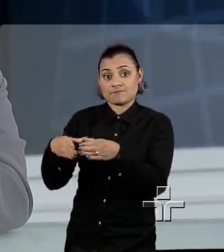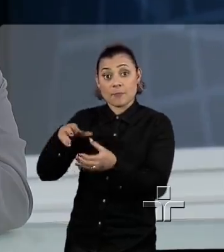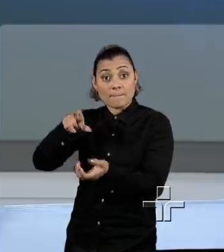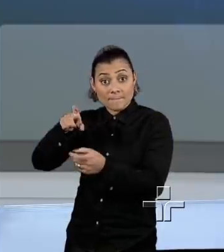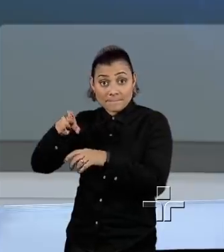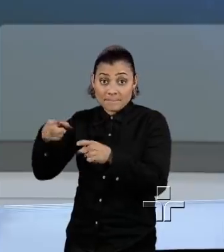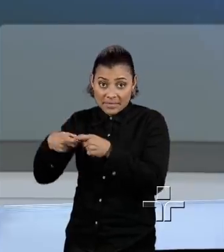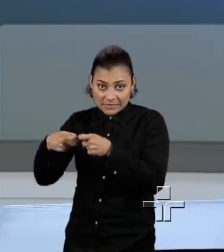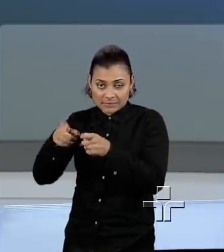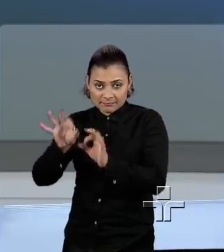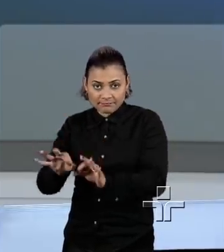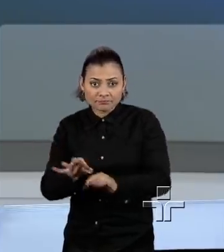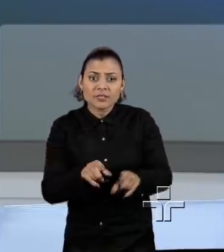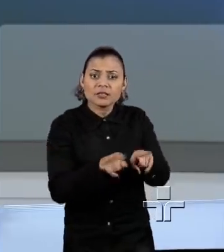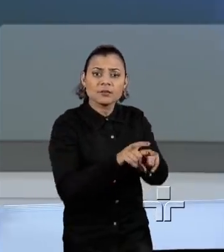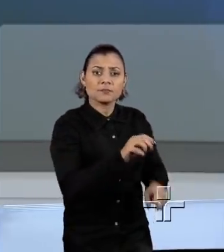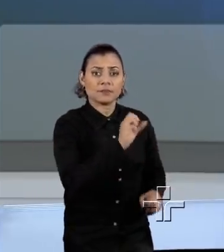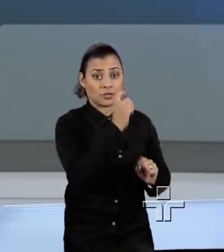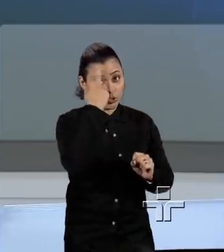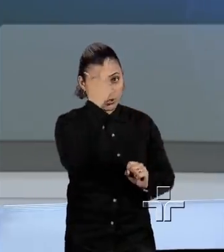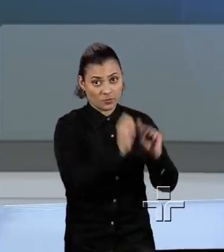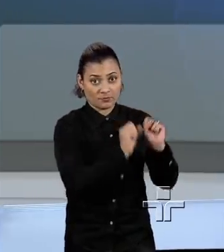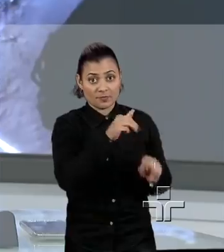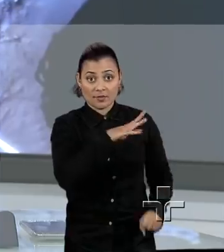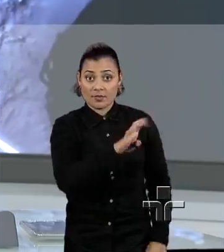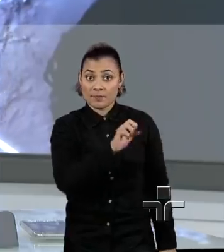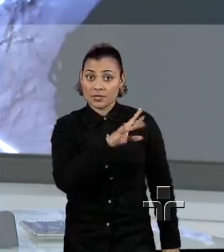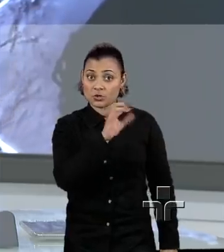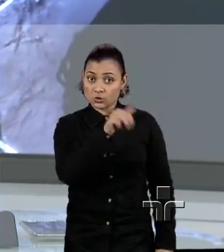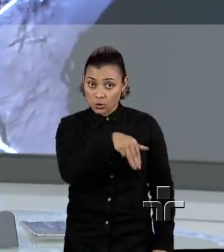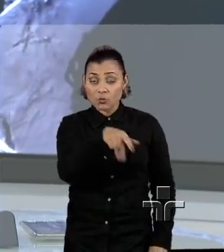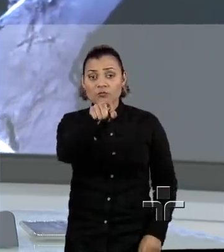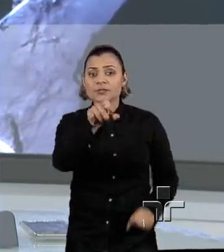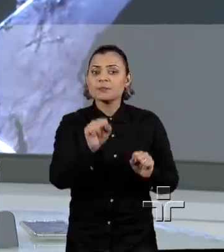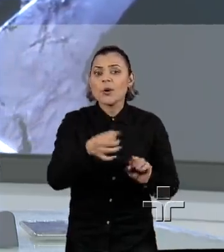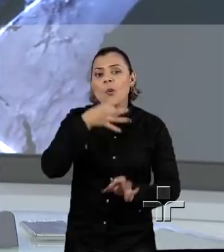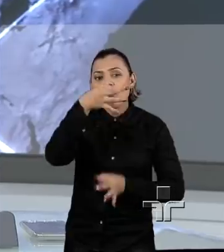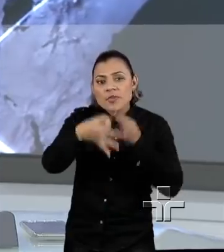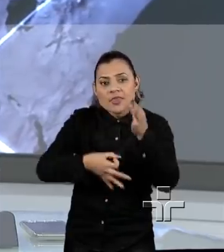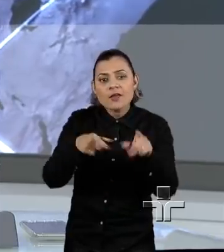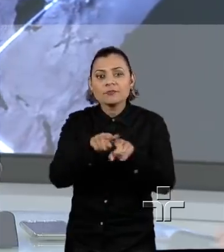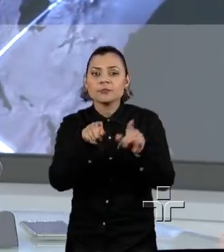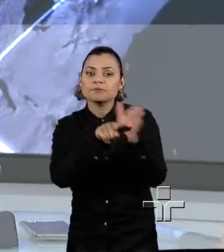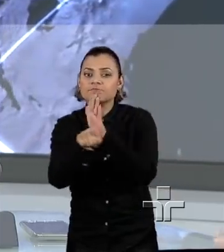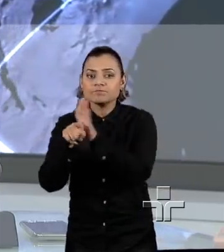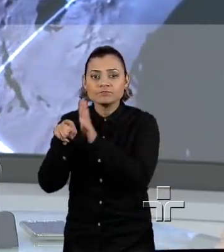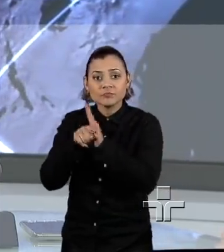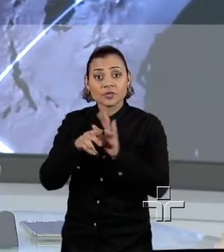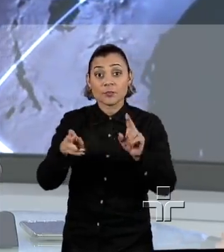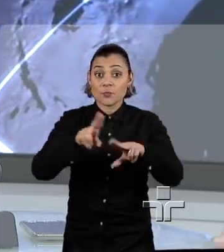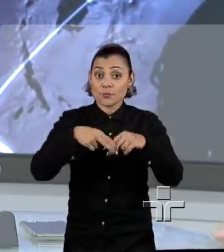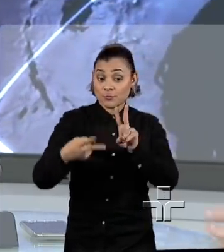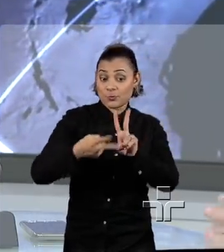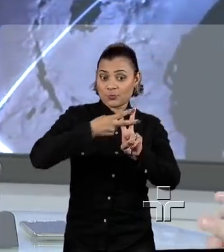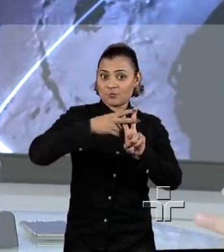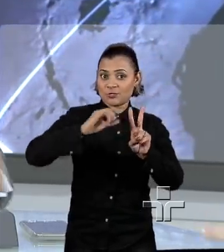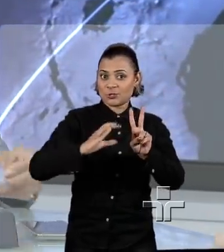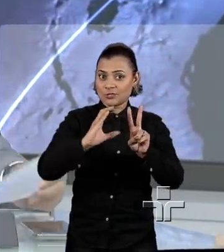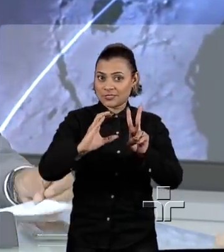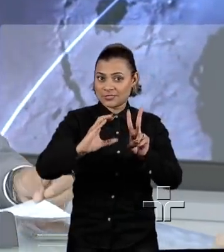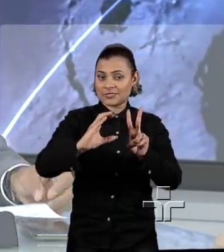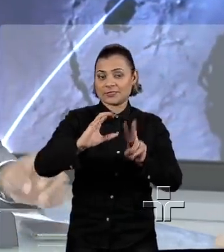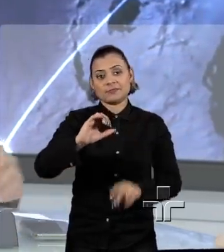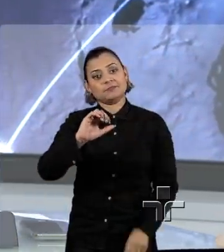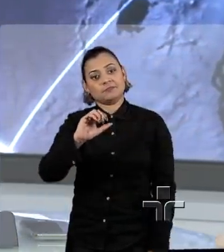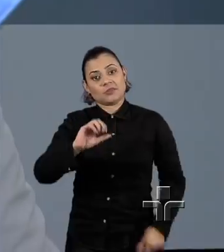Medicina, e o empresário Emerson Capaz. E você pode mandar perguntas e fazer comentários através do Twitter na hashtag do